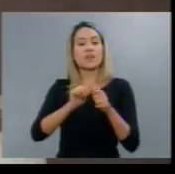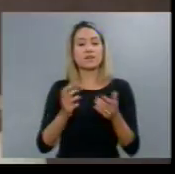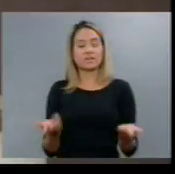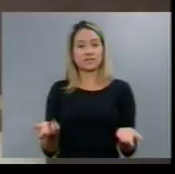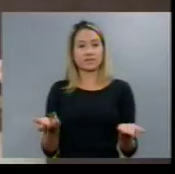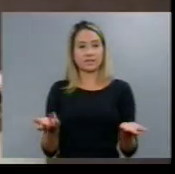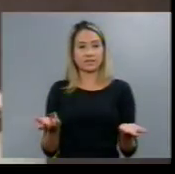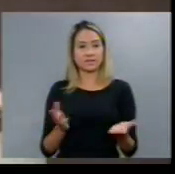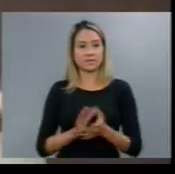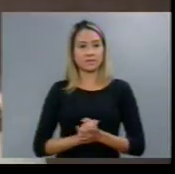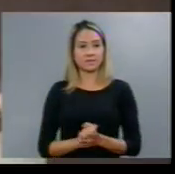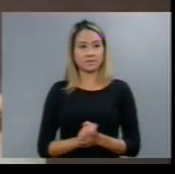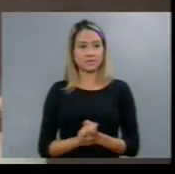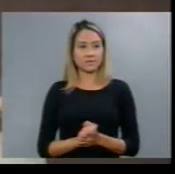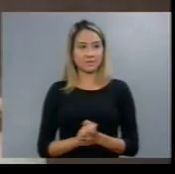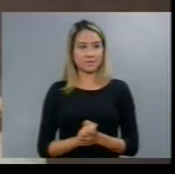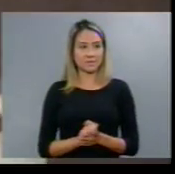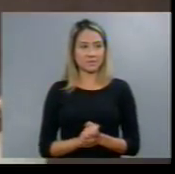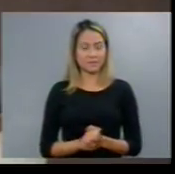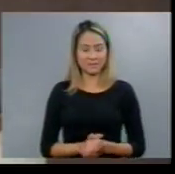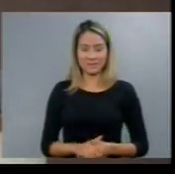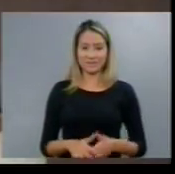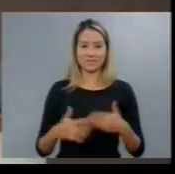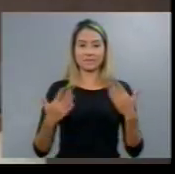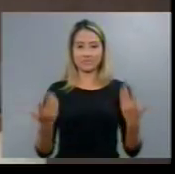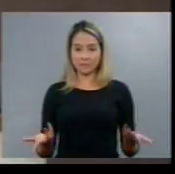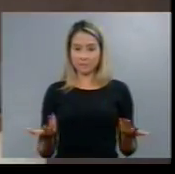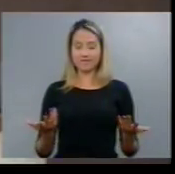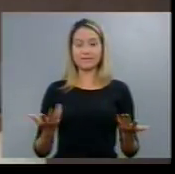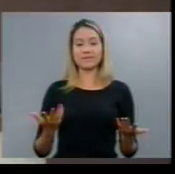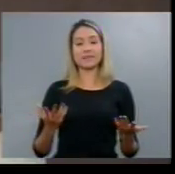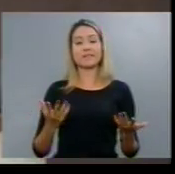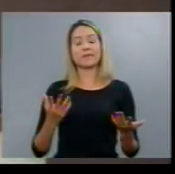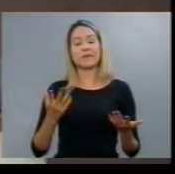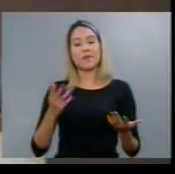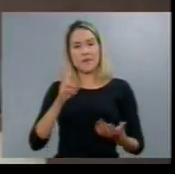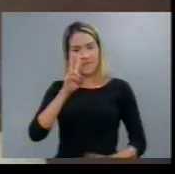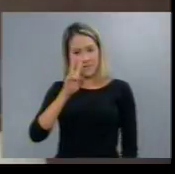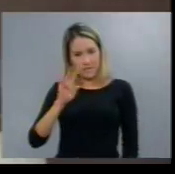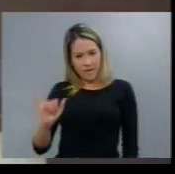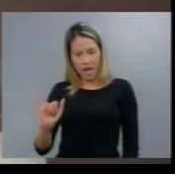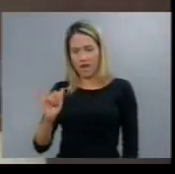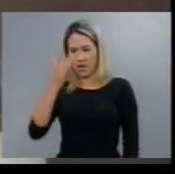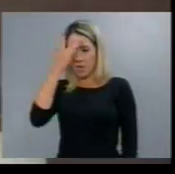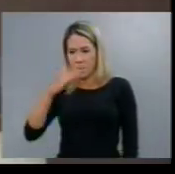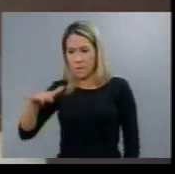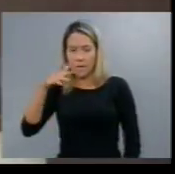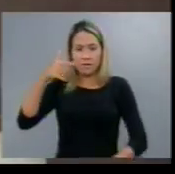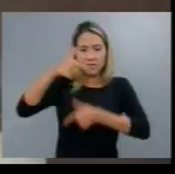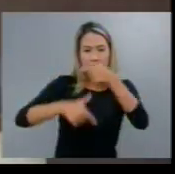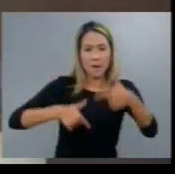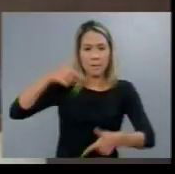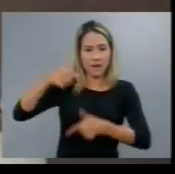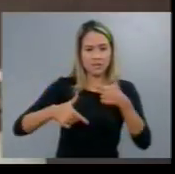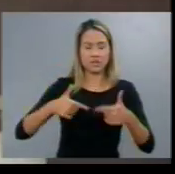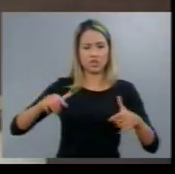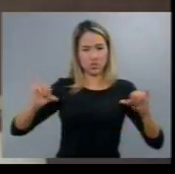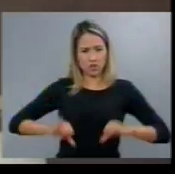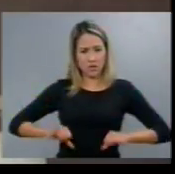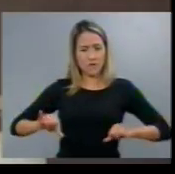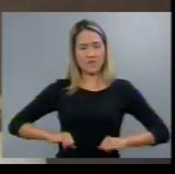Fazem, sobretudo, querem, sobretudo, apenar os trabalhadores e as